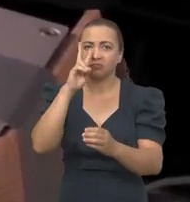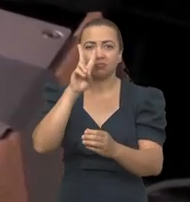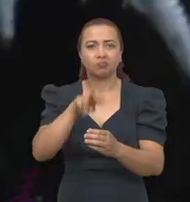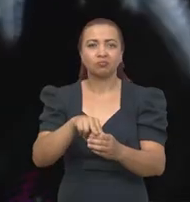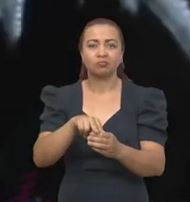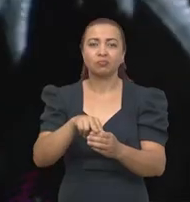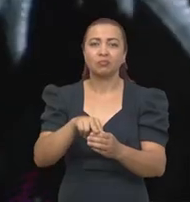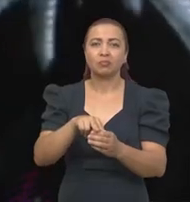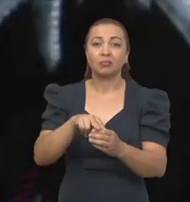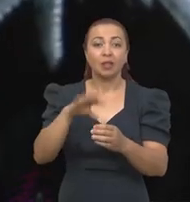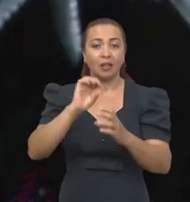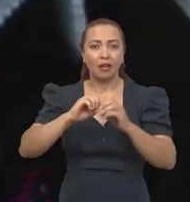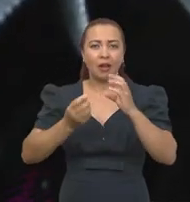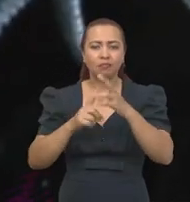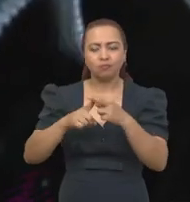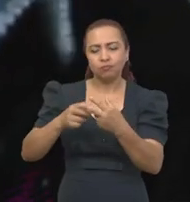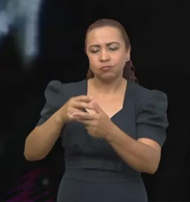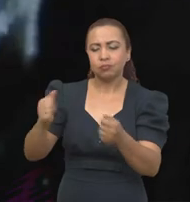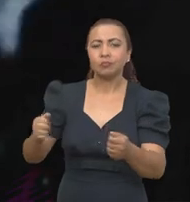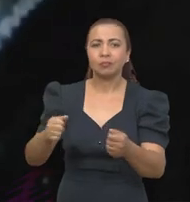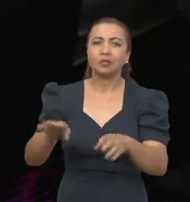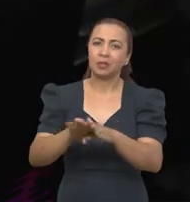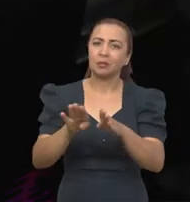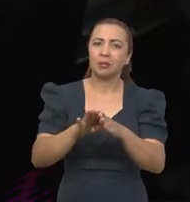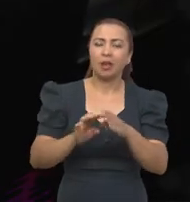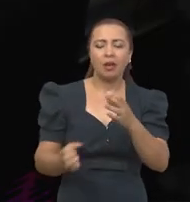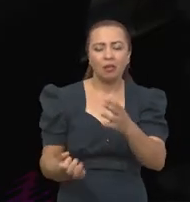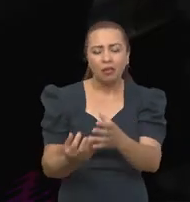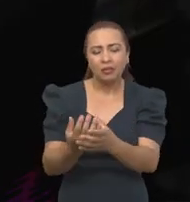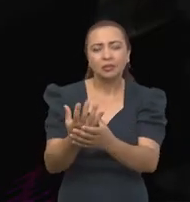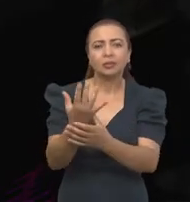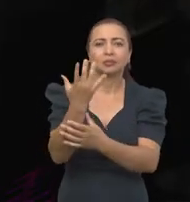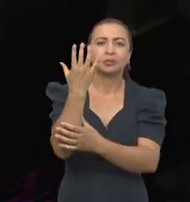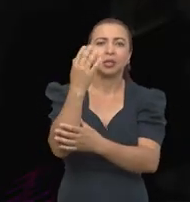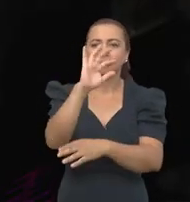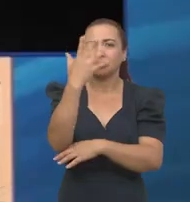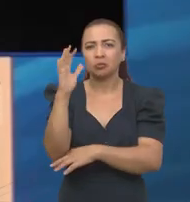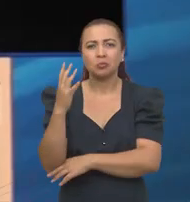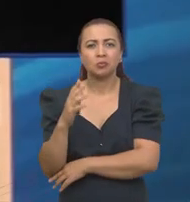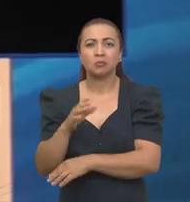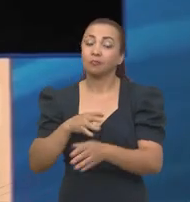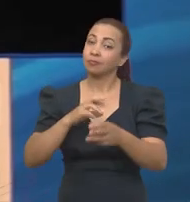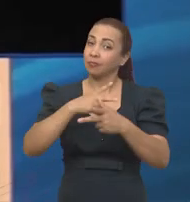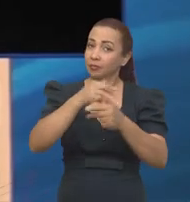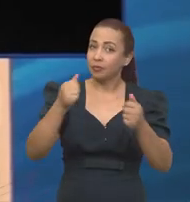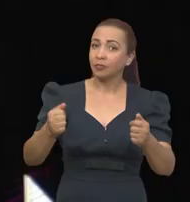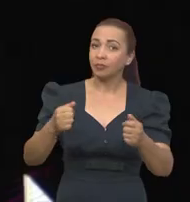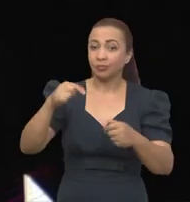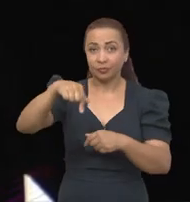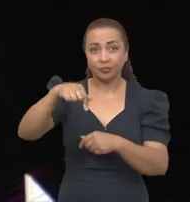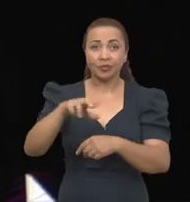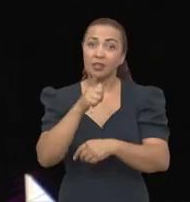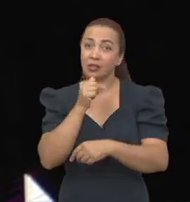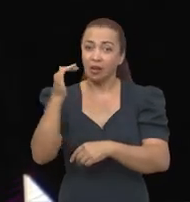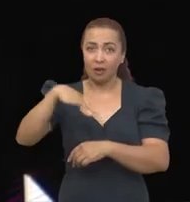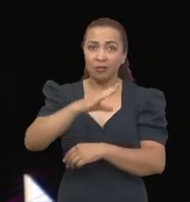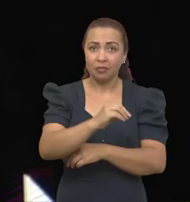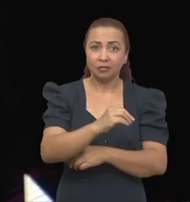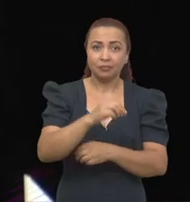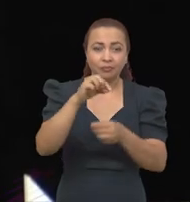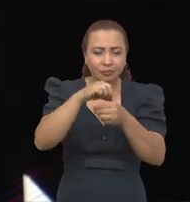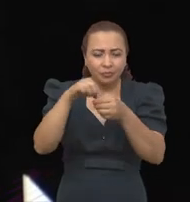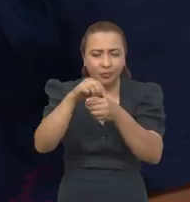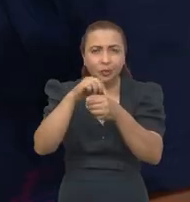terrestres a produção primária fotossíntese o crescimento de plantas entre aspas E aí